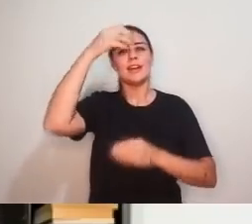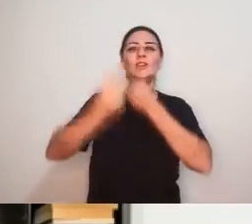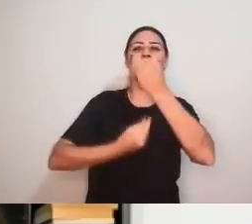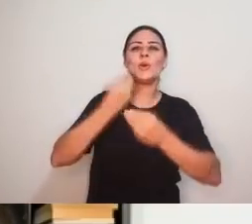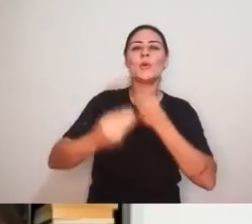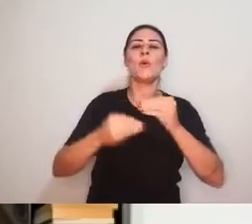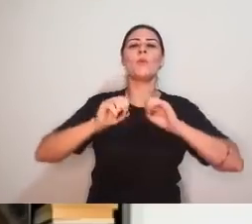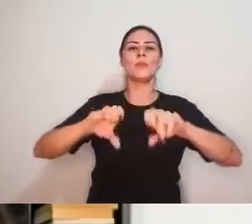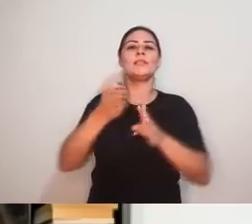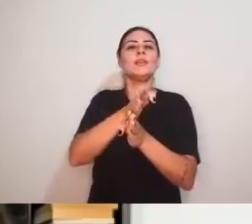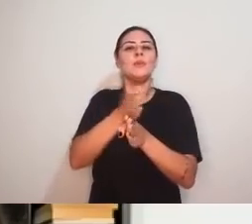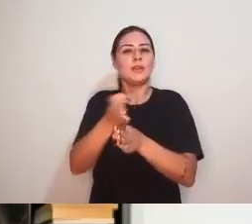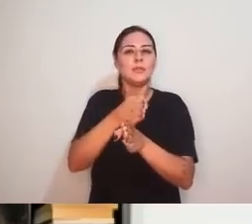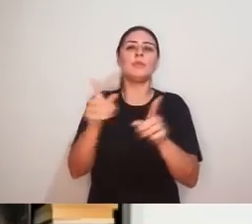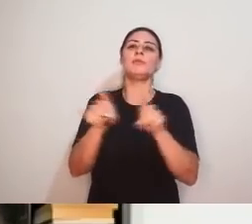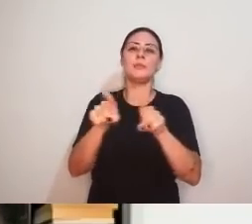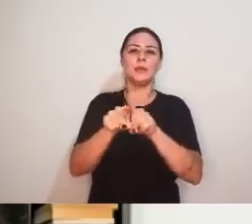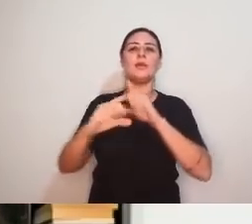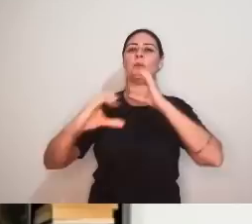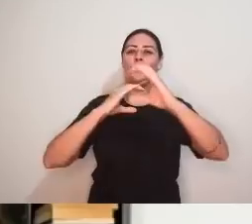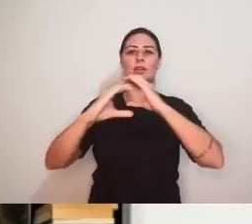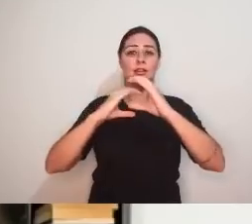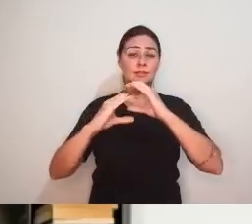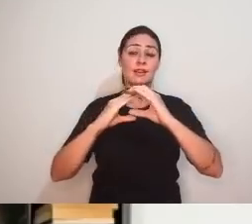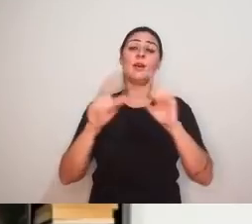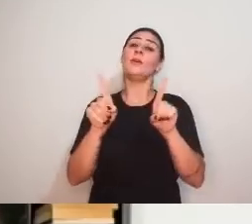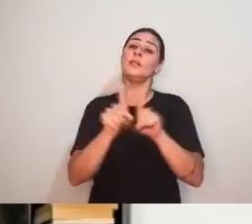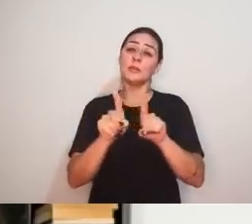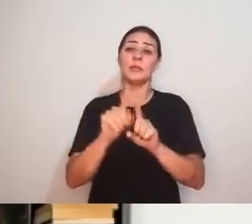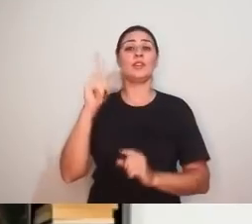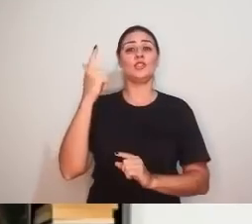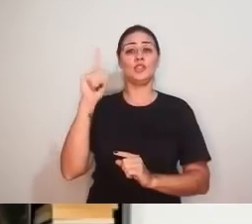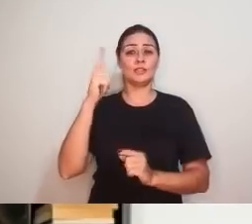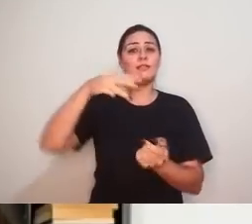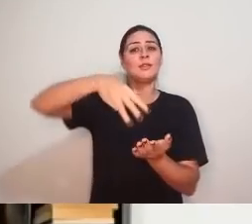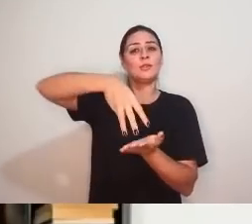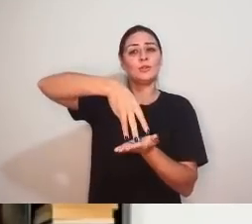aprendizagem docente, ensino híbrido, metodologias ativas e comunicação, gestão, governança,